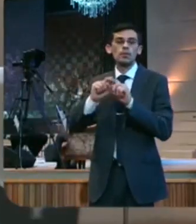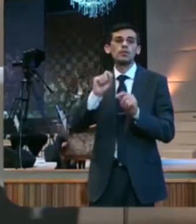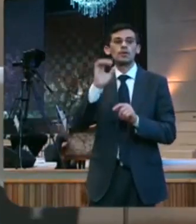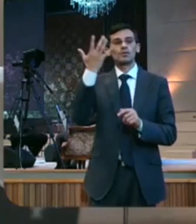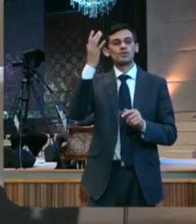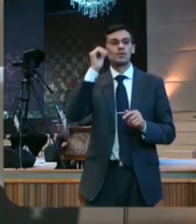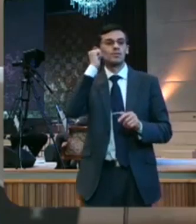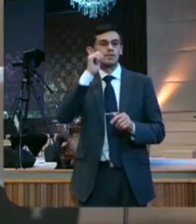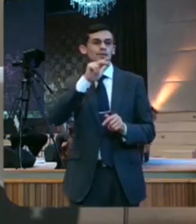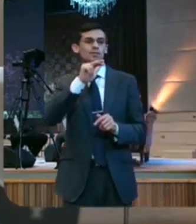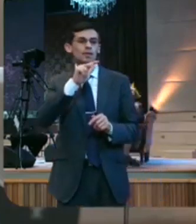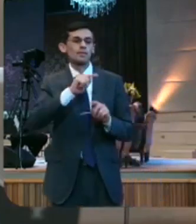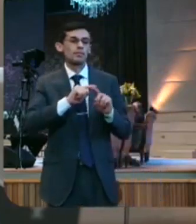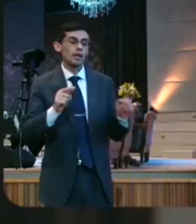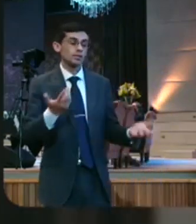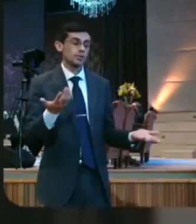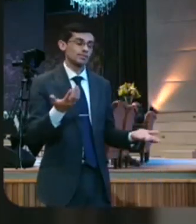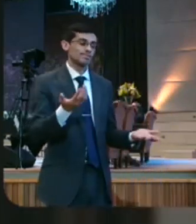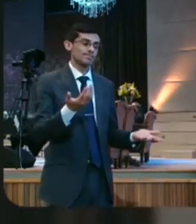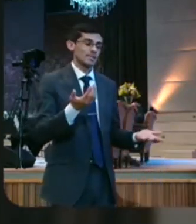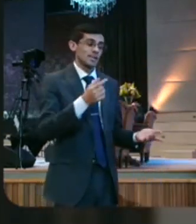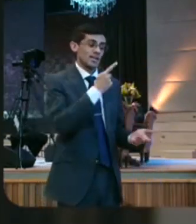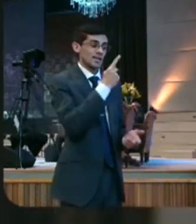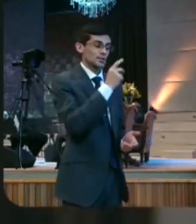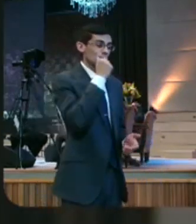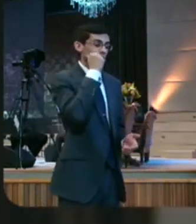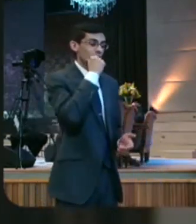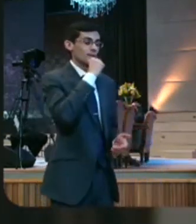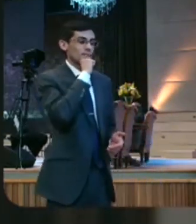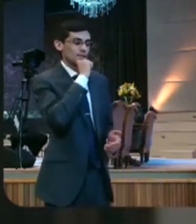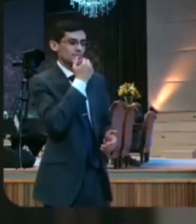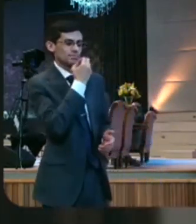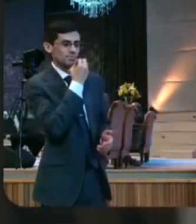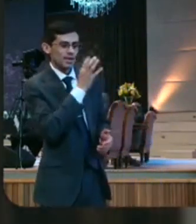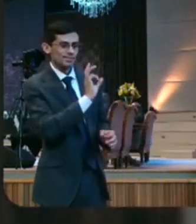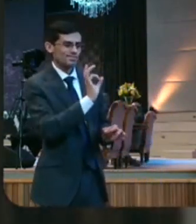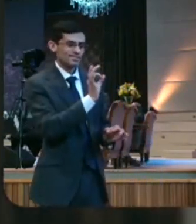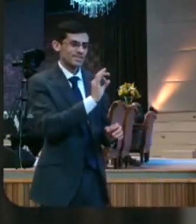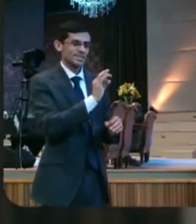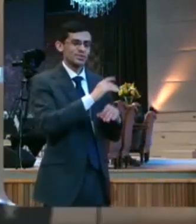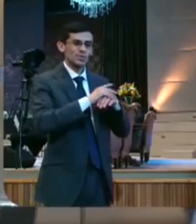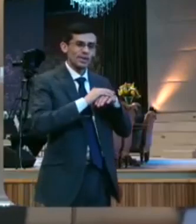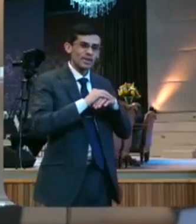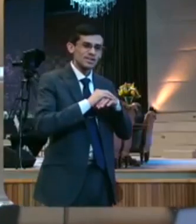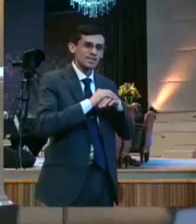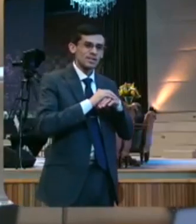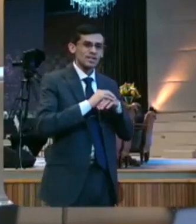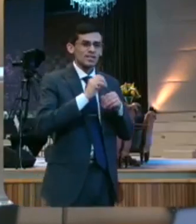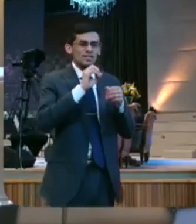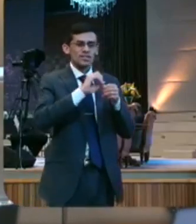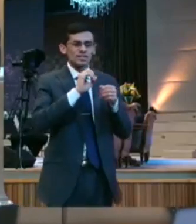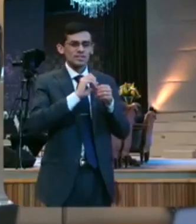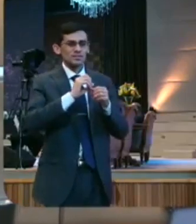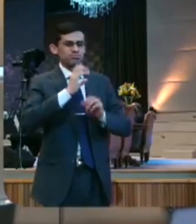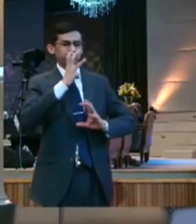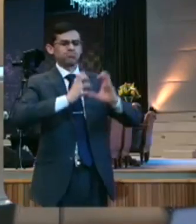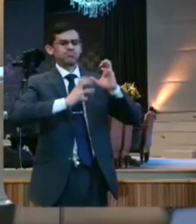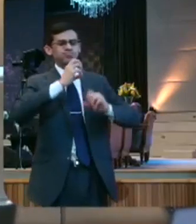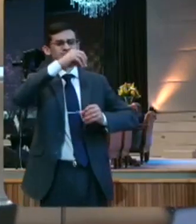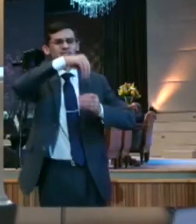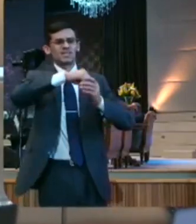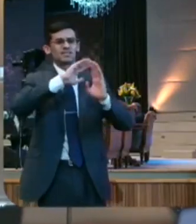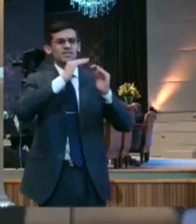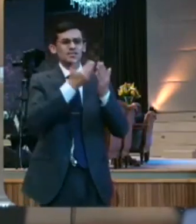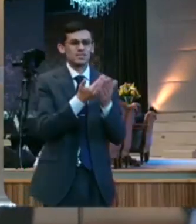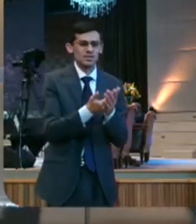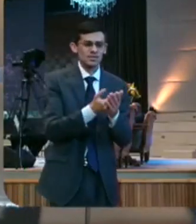aprontou, né? Ele disse assim: a sua mãe não está bem, está aqui na escola, né? Está fazendo uma confusão muito grande,